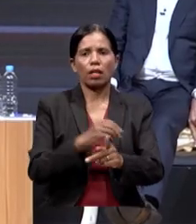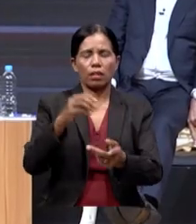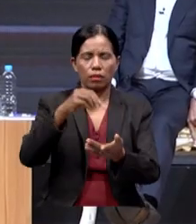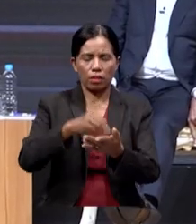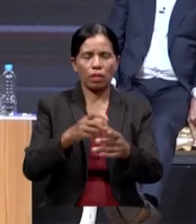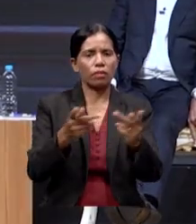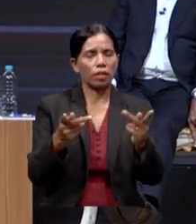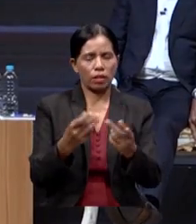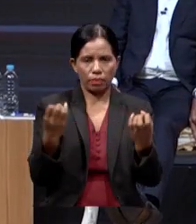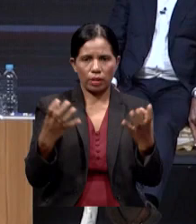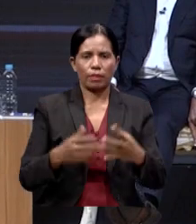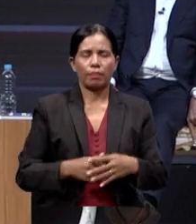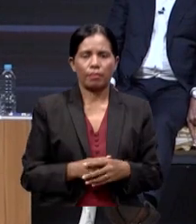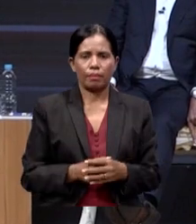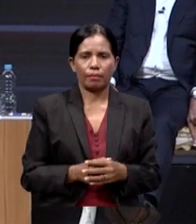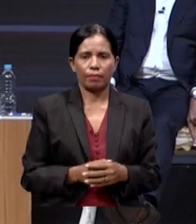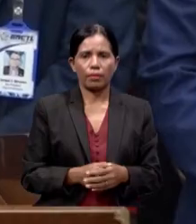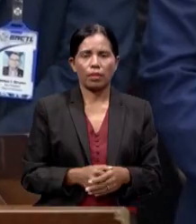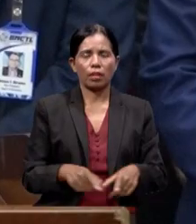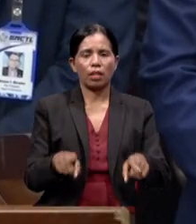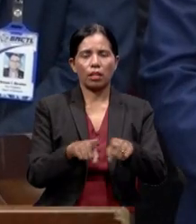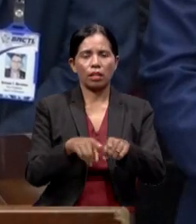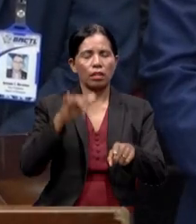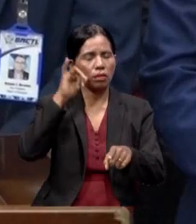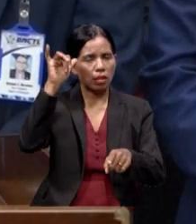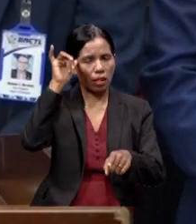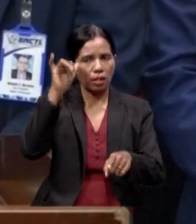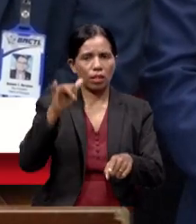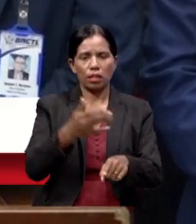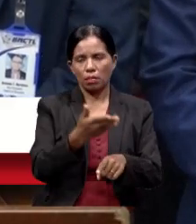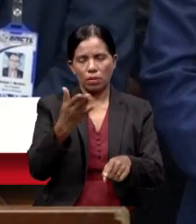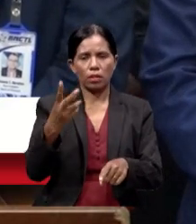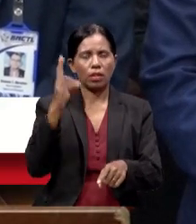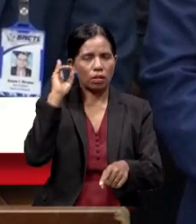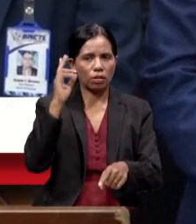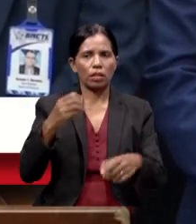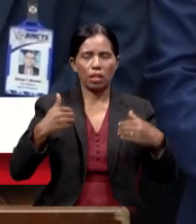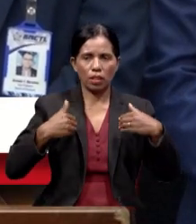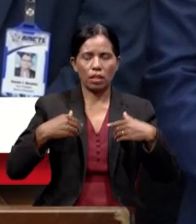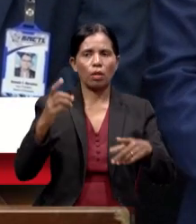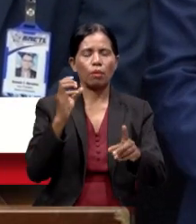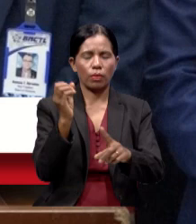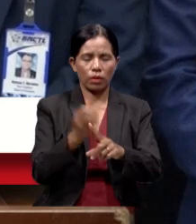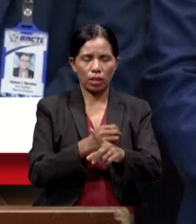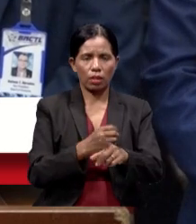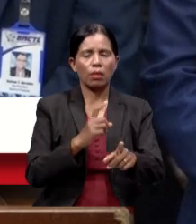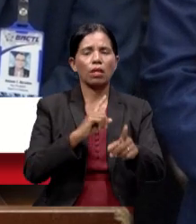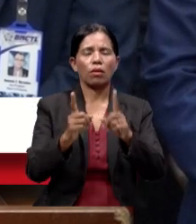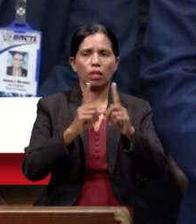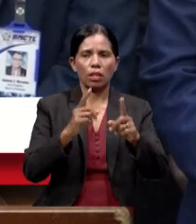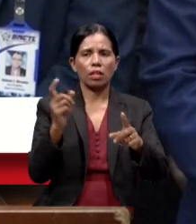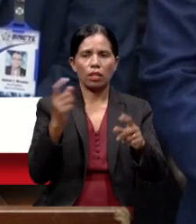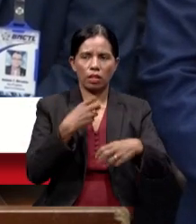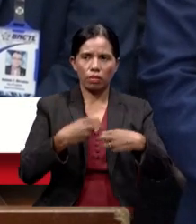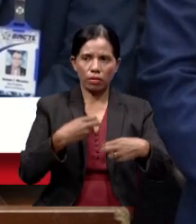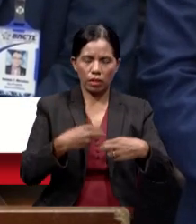area UEOEN. Anesa hot kala te bo serona bihe de sei oportunidade mai ta kolia dificuldade sempre ia mai ve ita